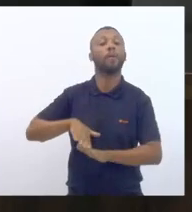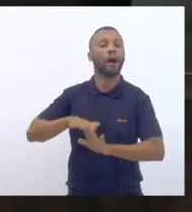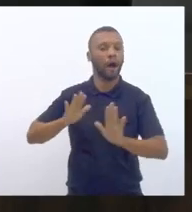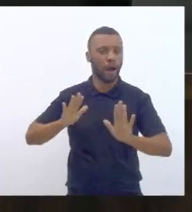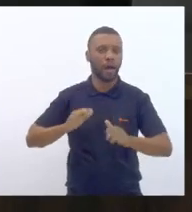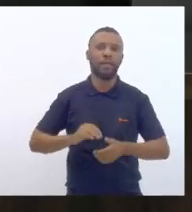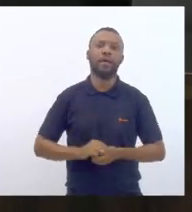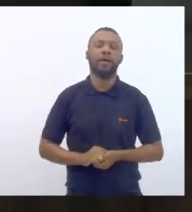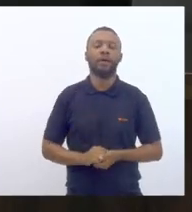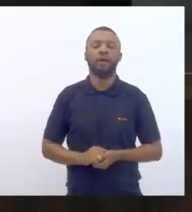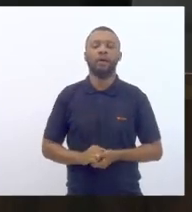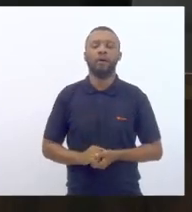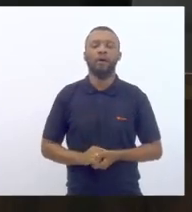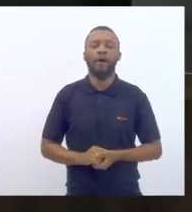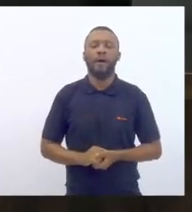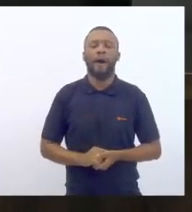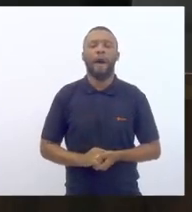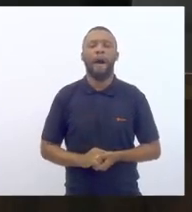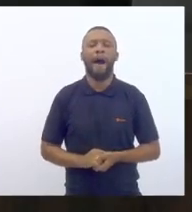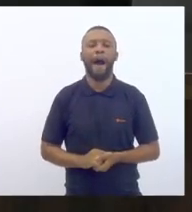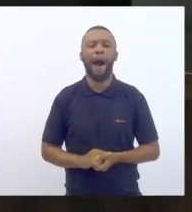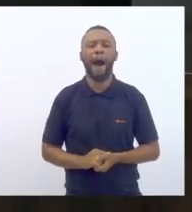pode ser que a gente...